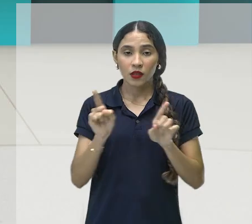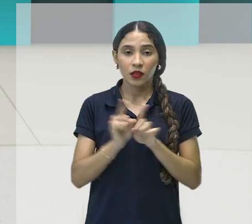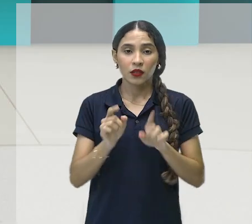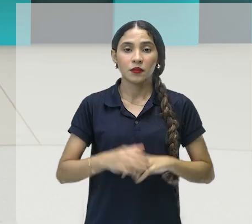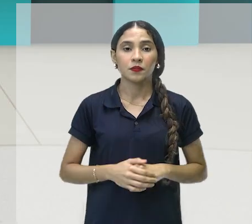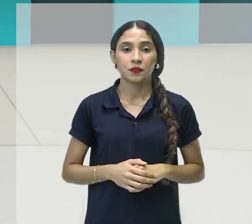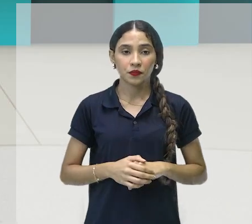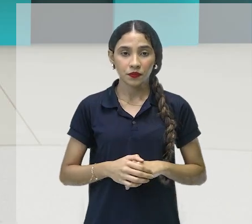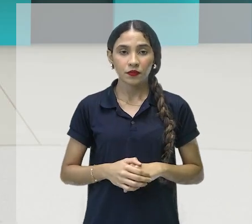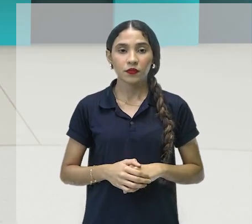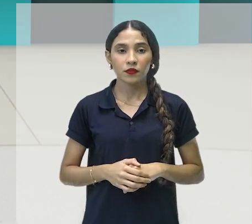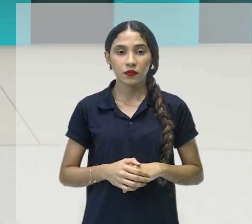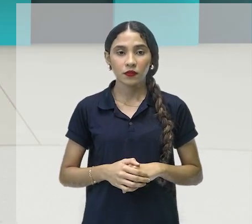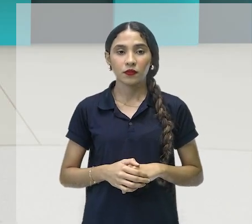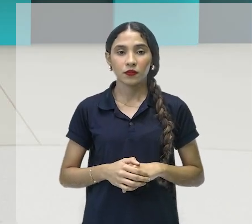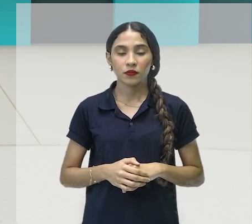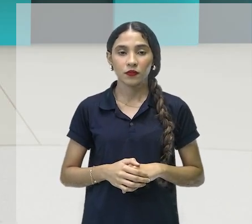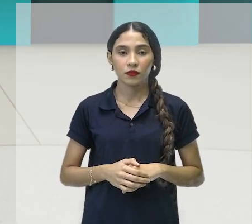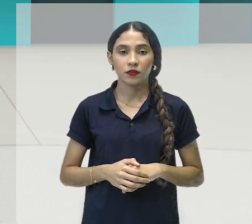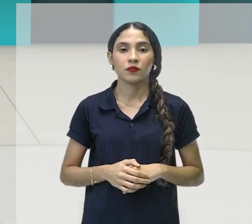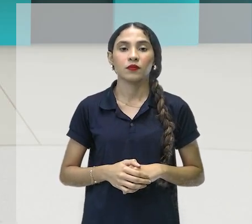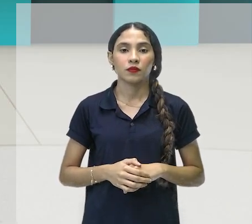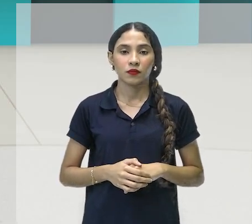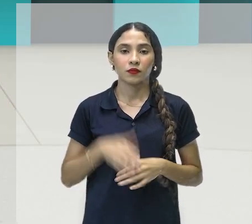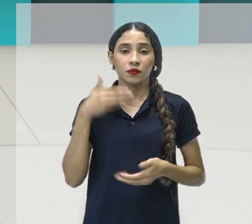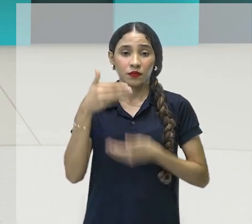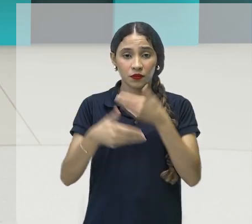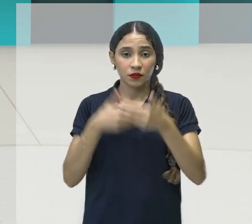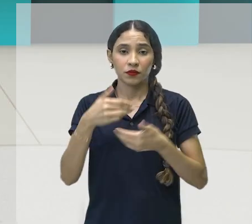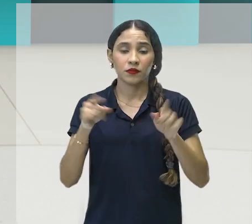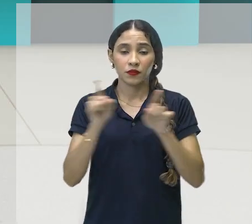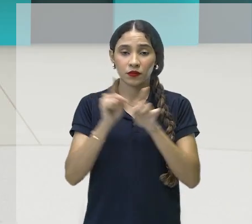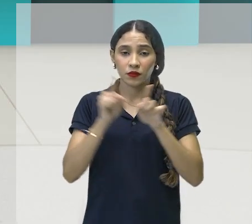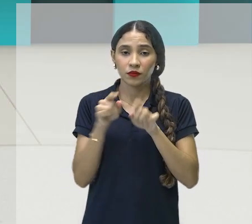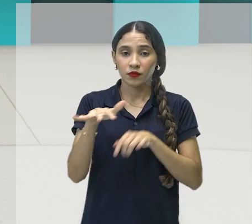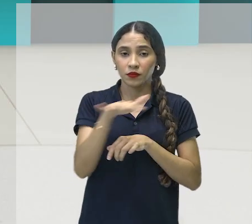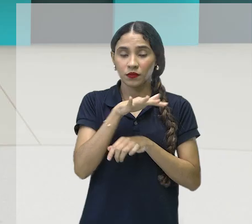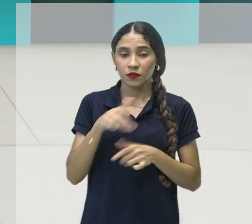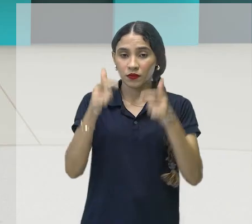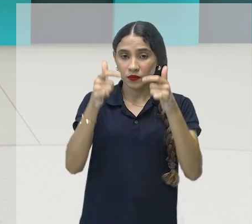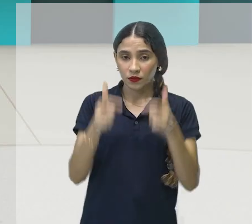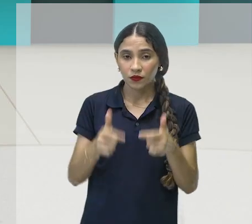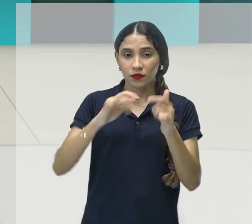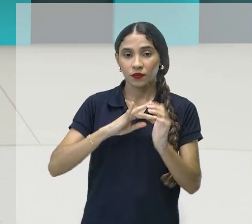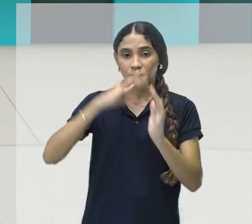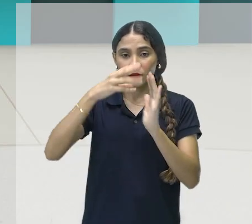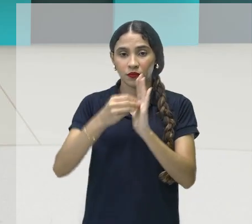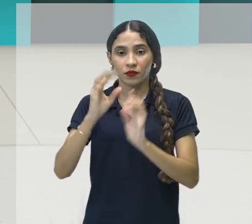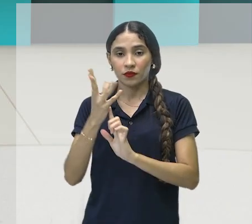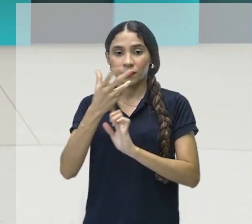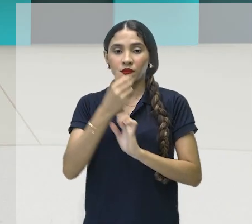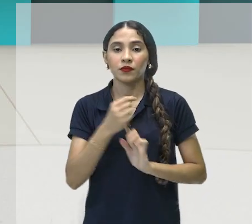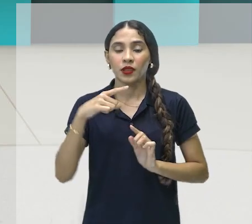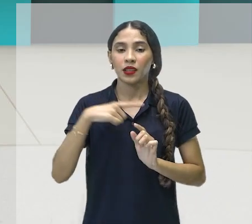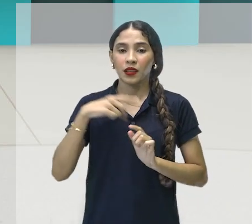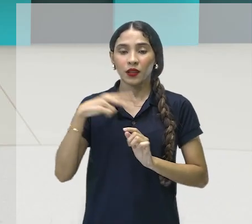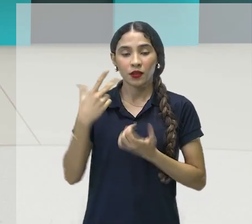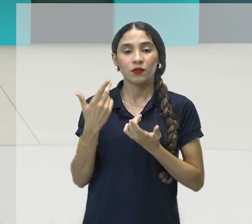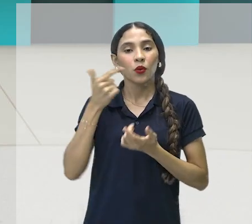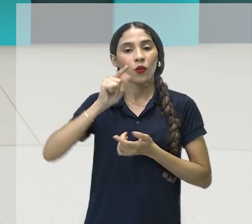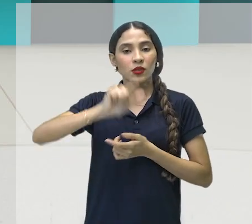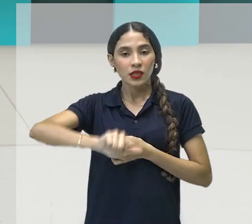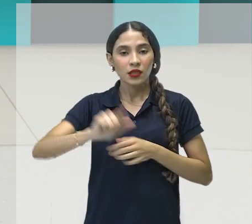mesmo tempo em que é profundamente enraizada no território, a arte amazônica